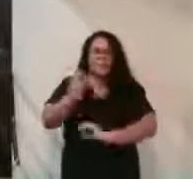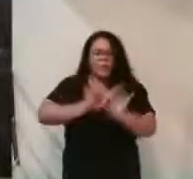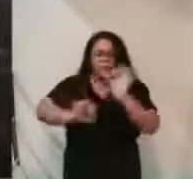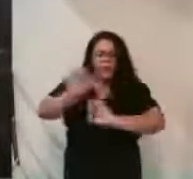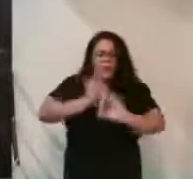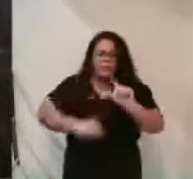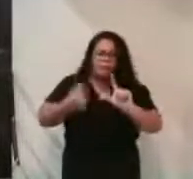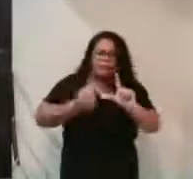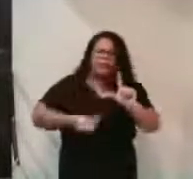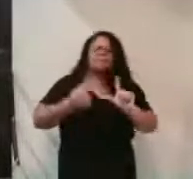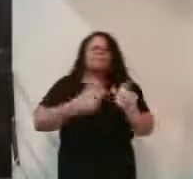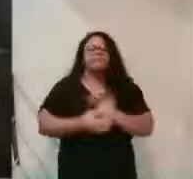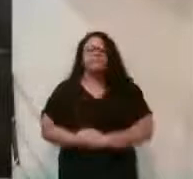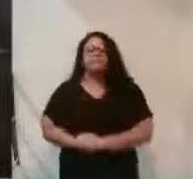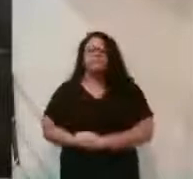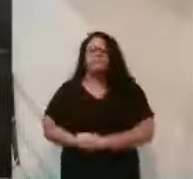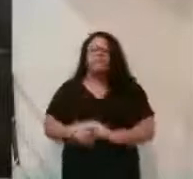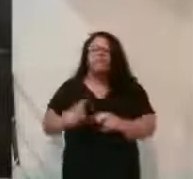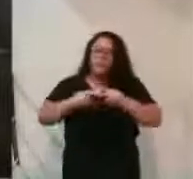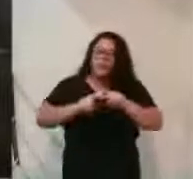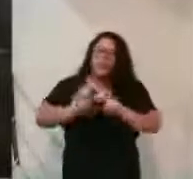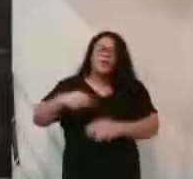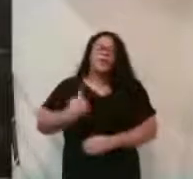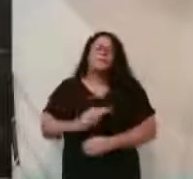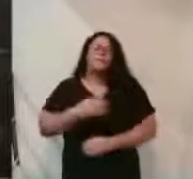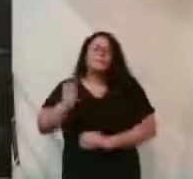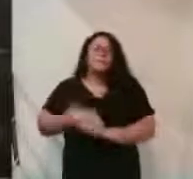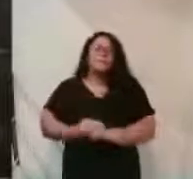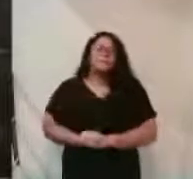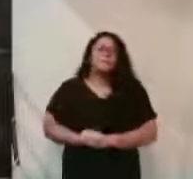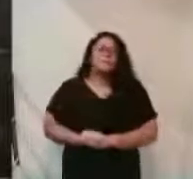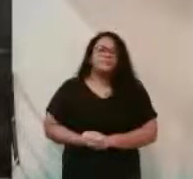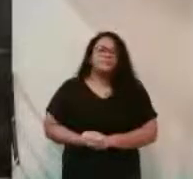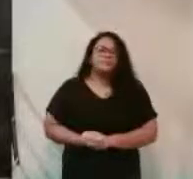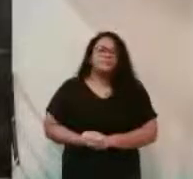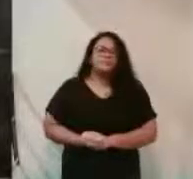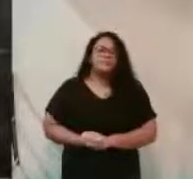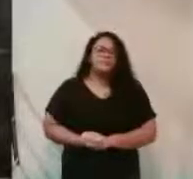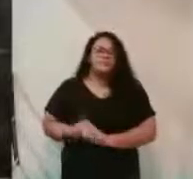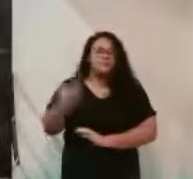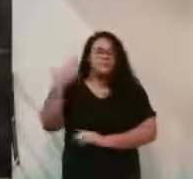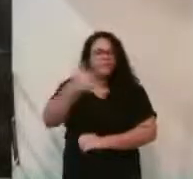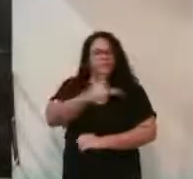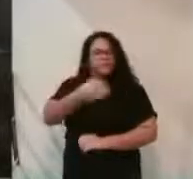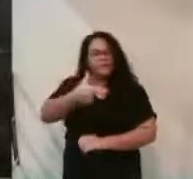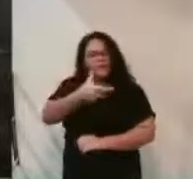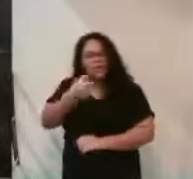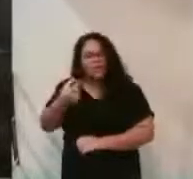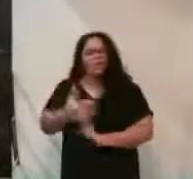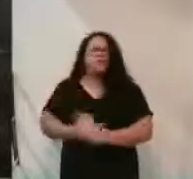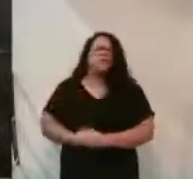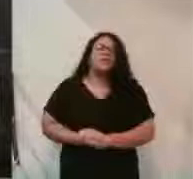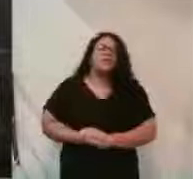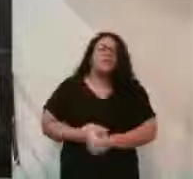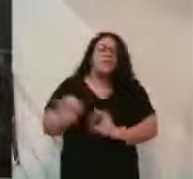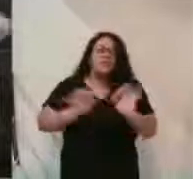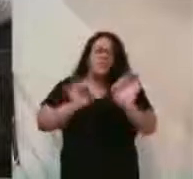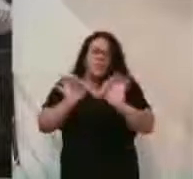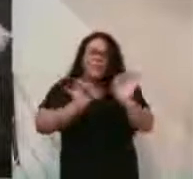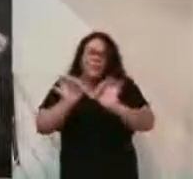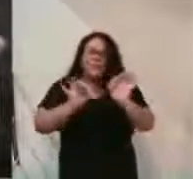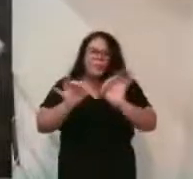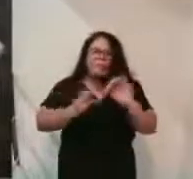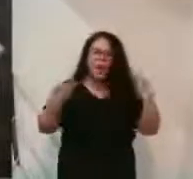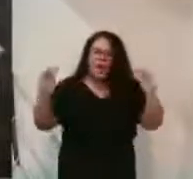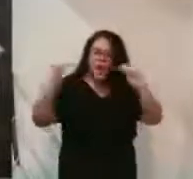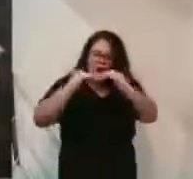manhã, celebramos 26 acordos na perseguição penal em 2020 pela prática de crime ambiental. Em 2021,